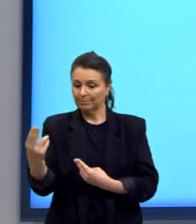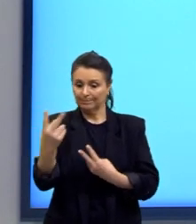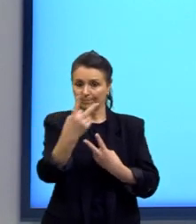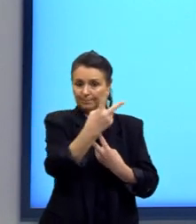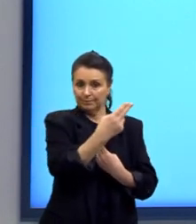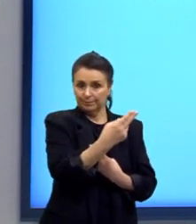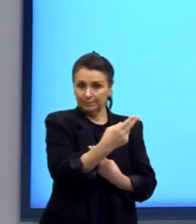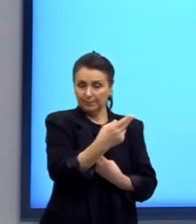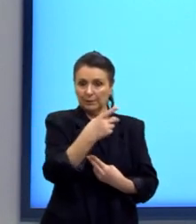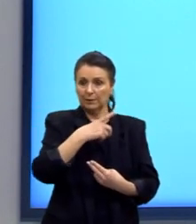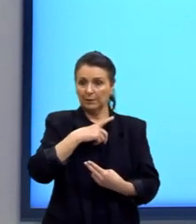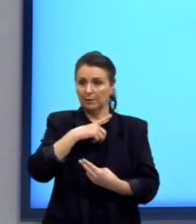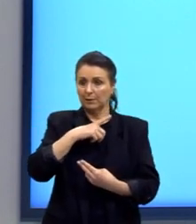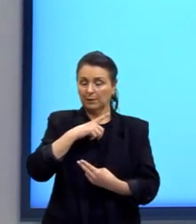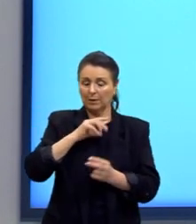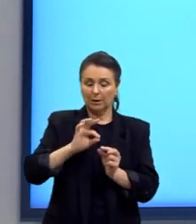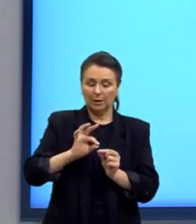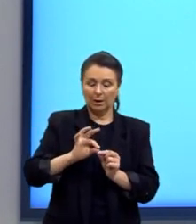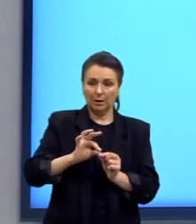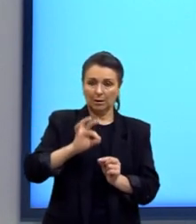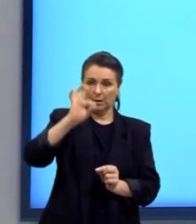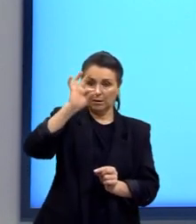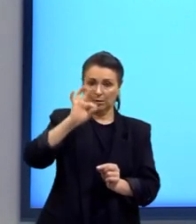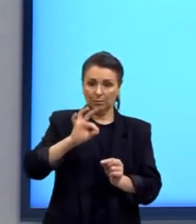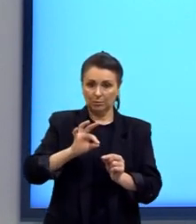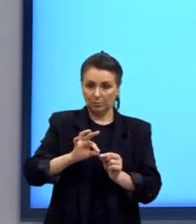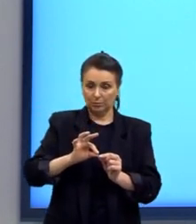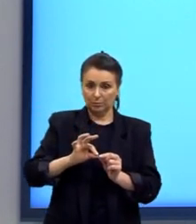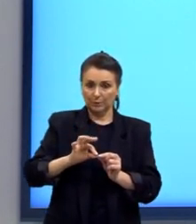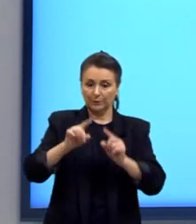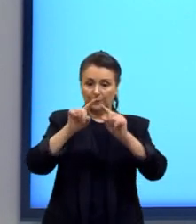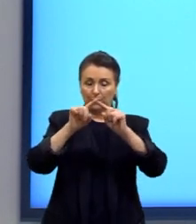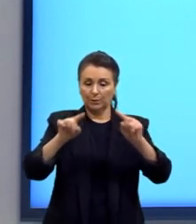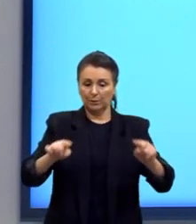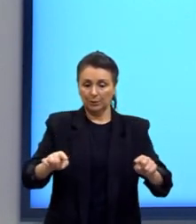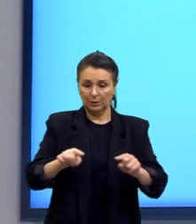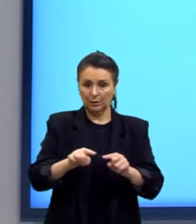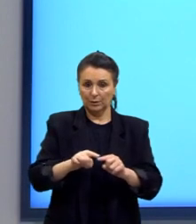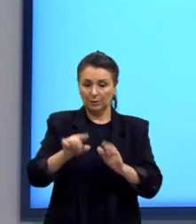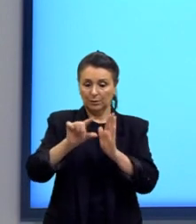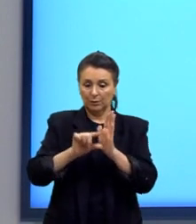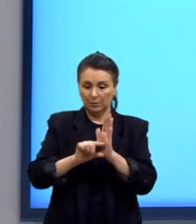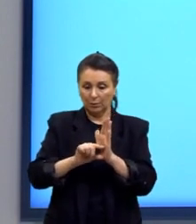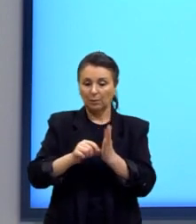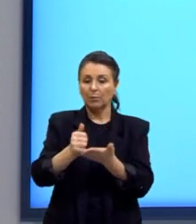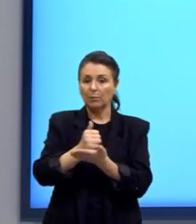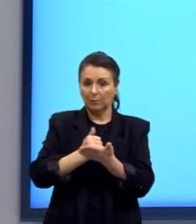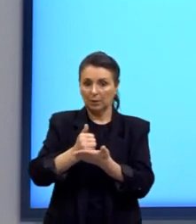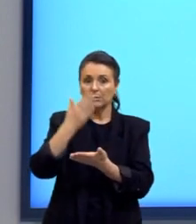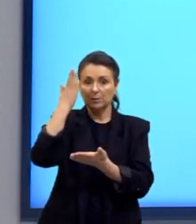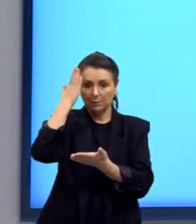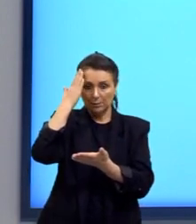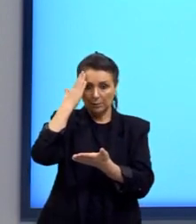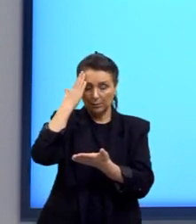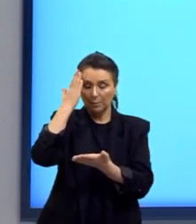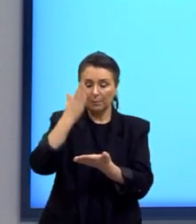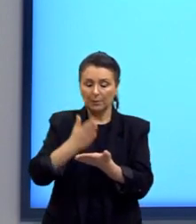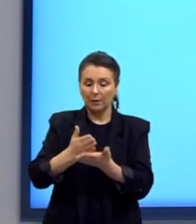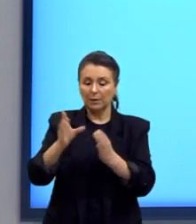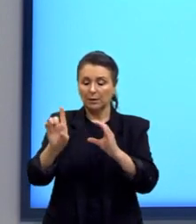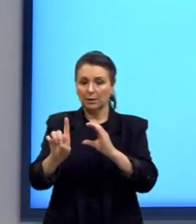então nós temos a altura do triângulo maior e sabemos a base dele metade do diâmetro